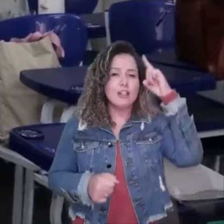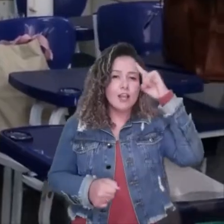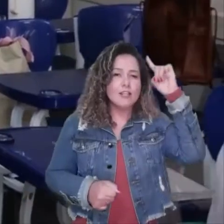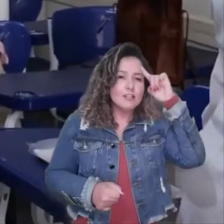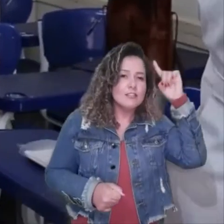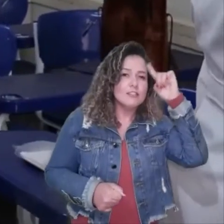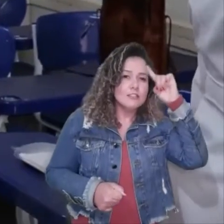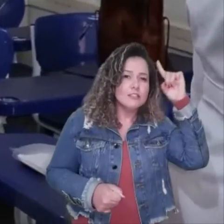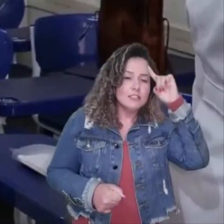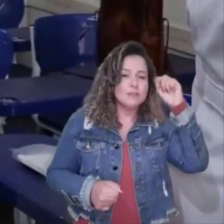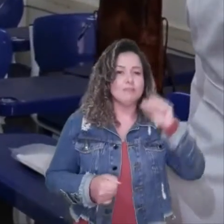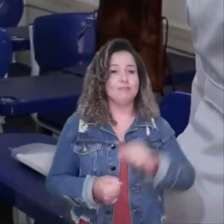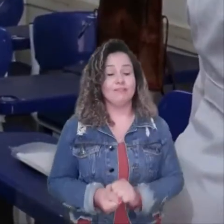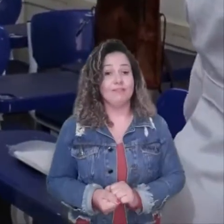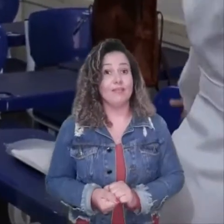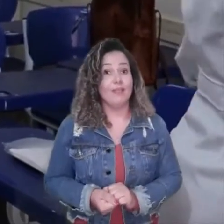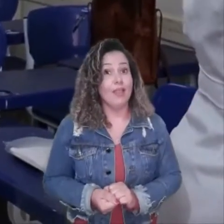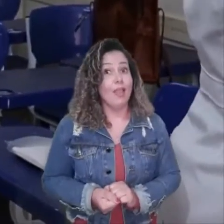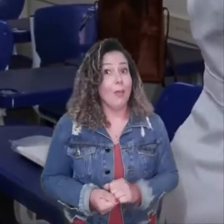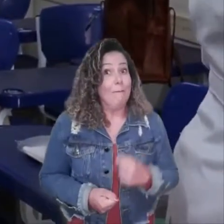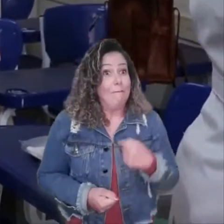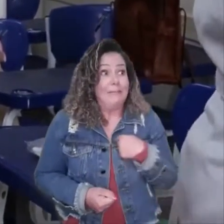distribuição de 25 senhas por dia.